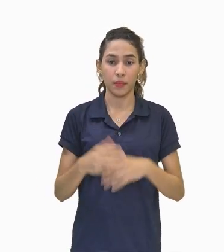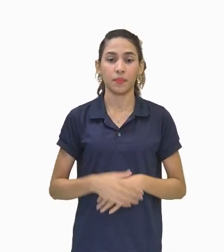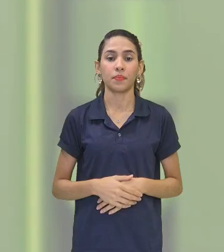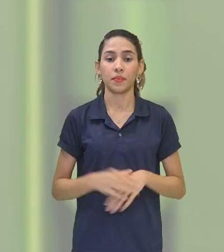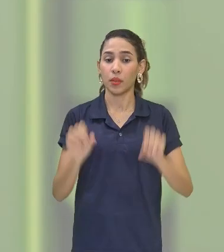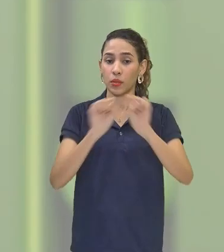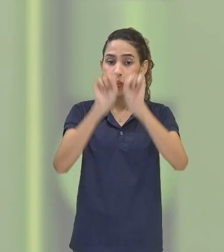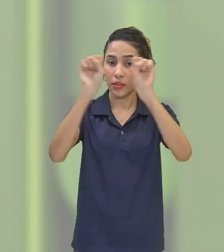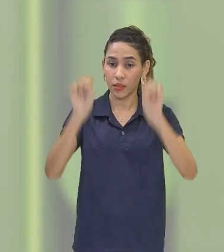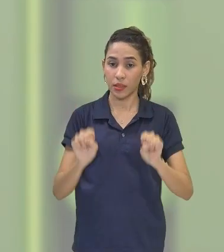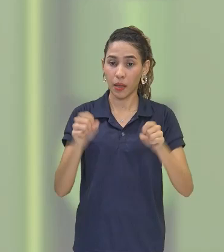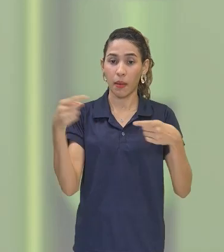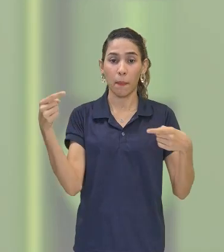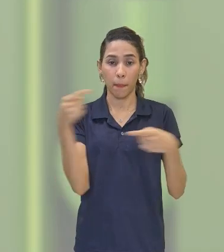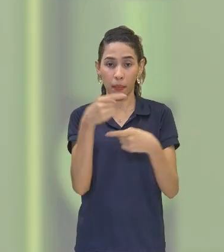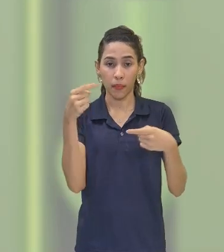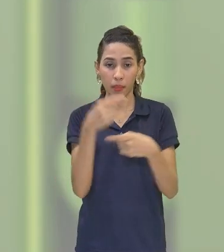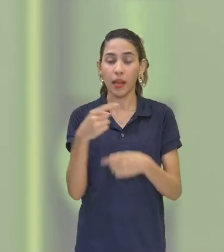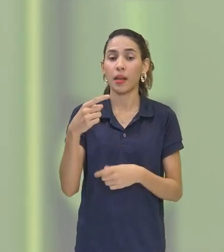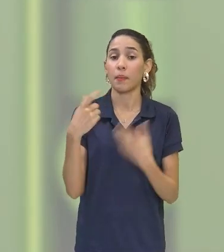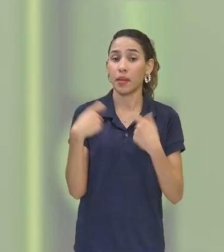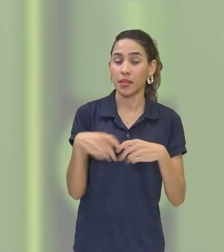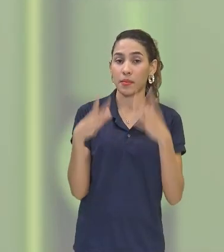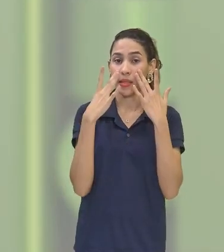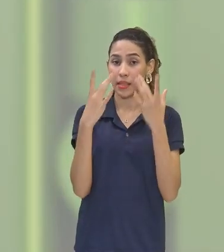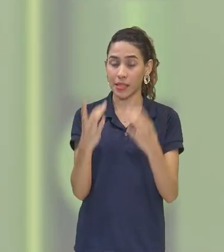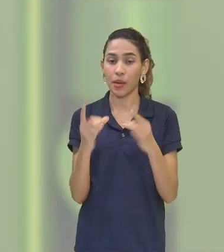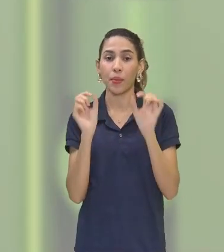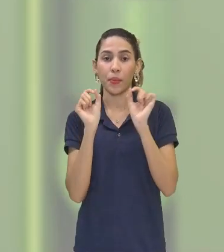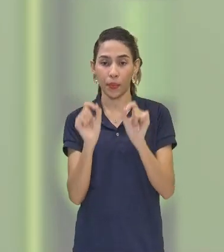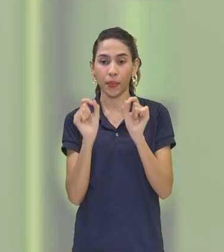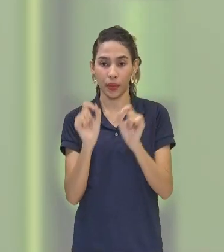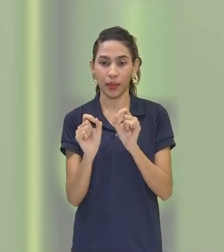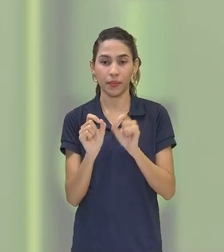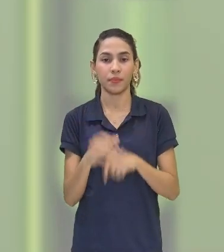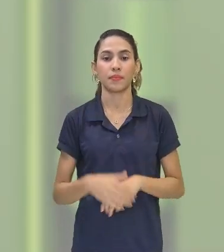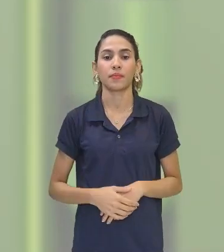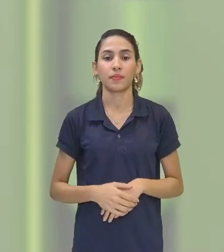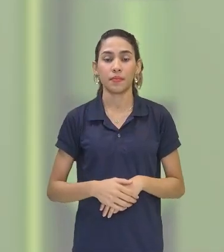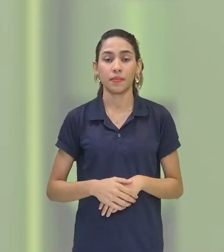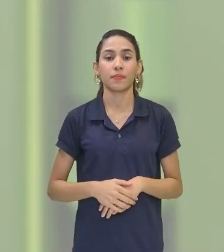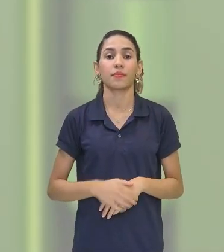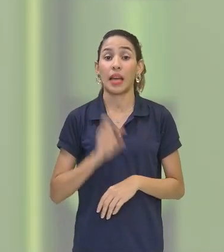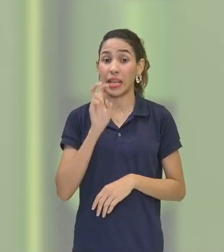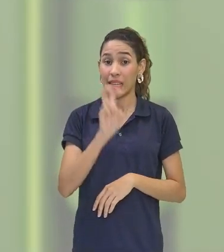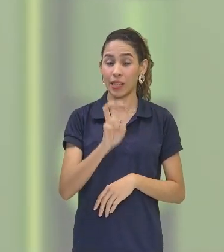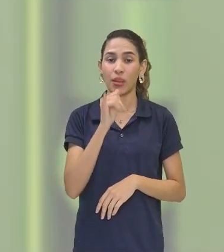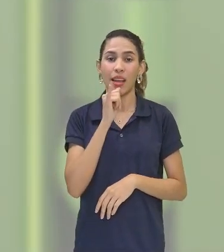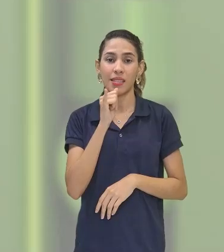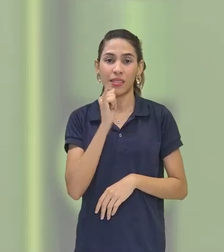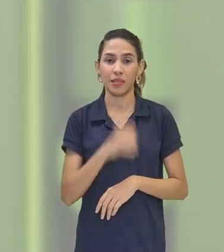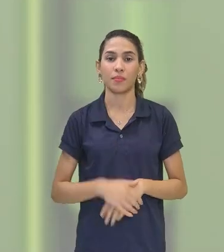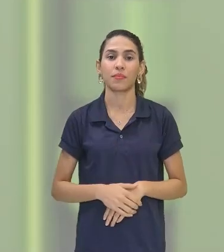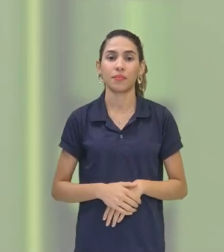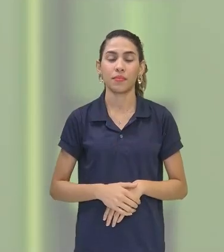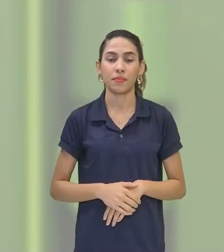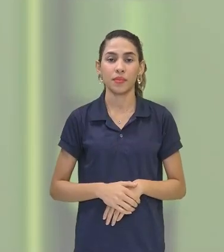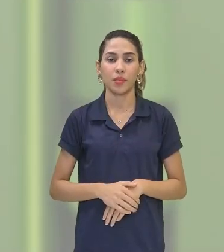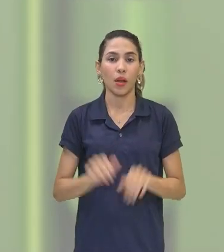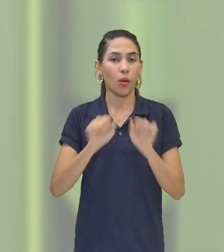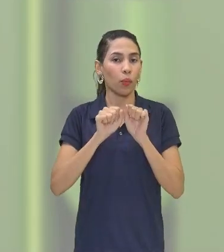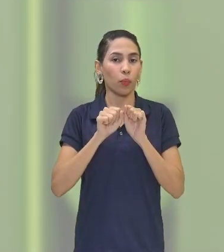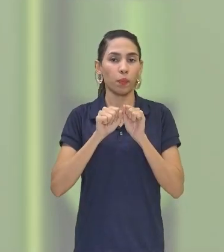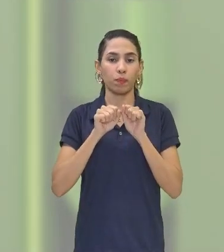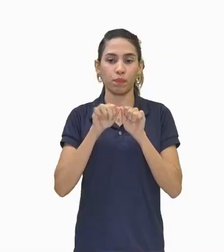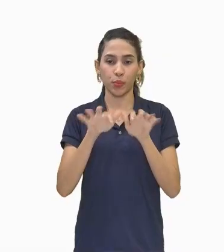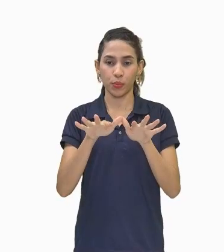quinta vantagem, que é a distribuição. Vejam aí, a distribuição uniforme